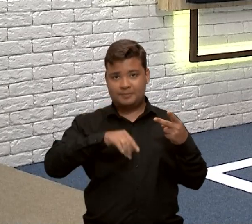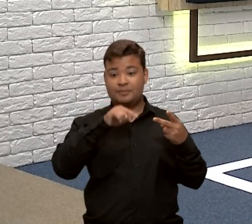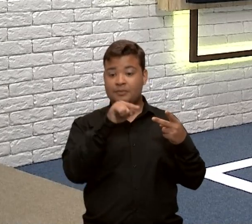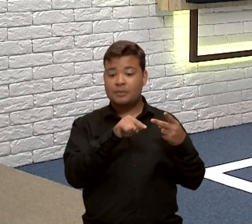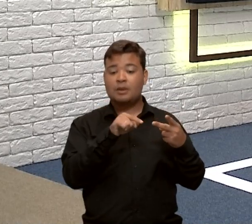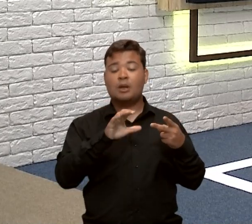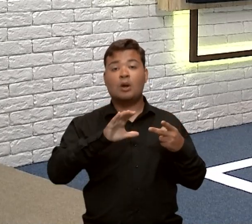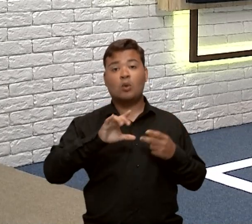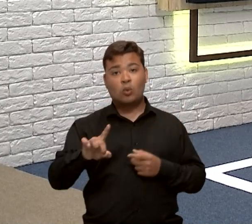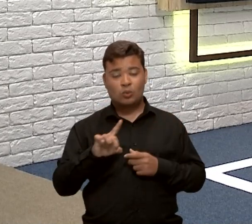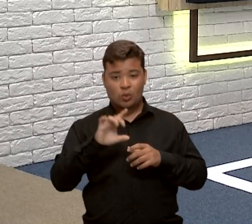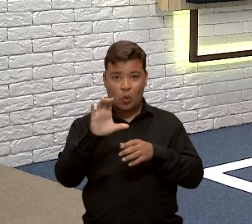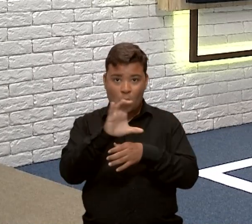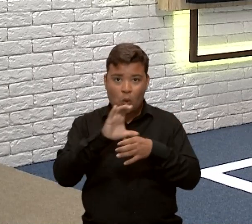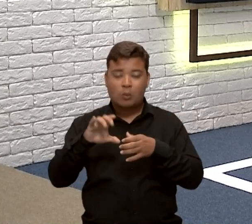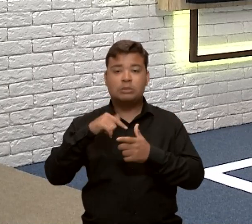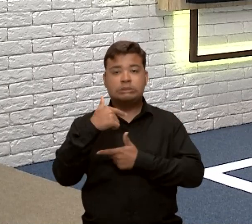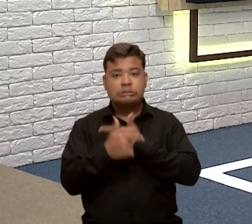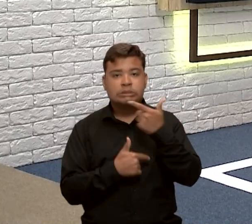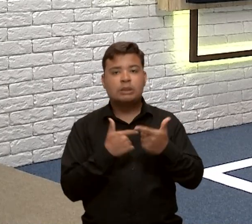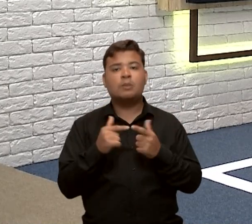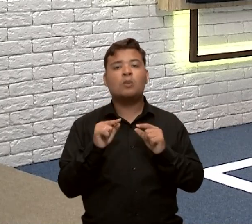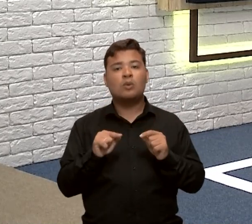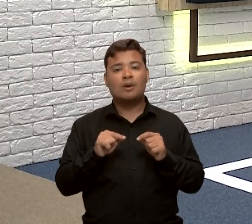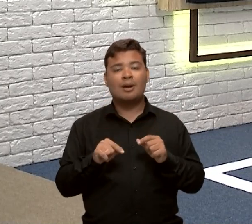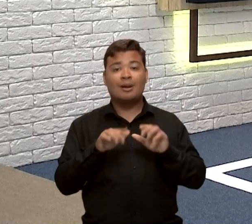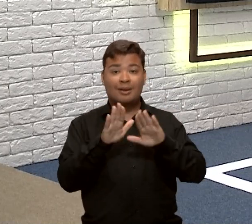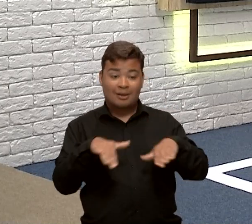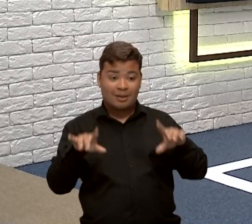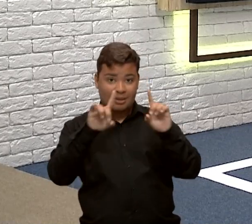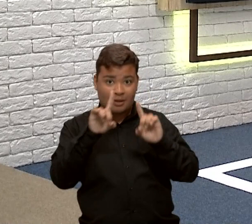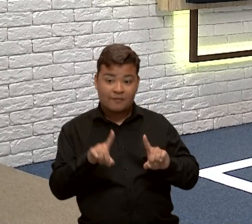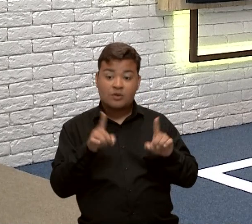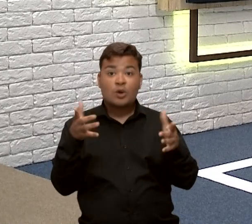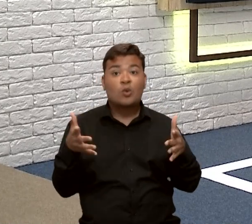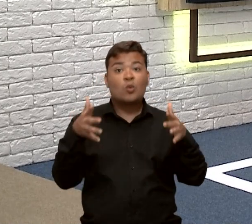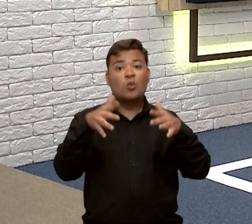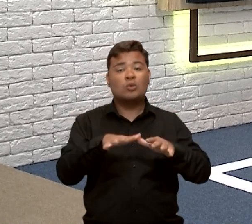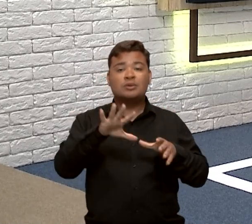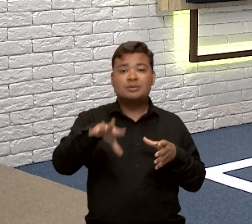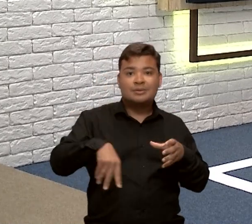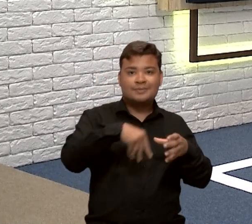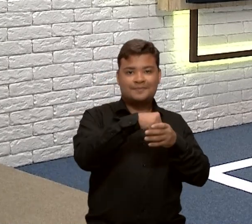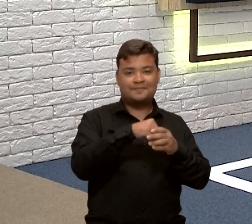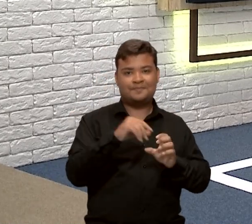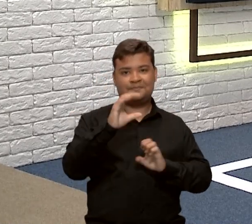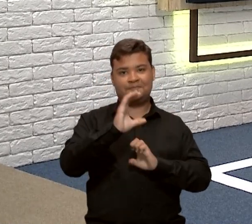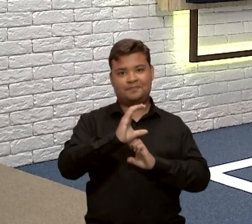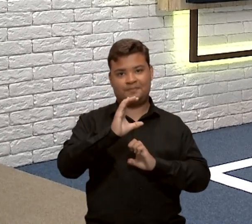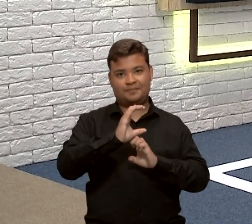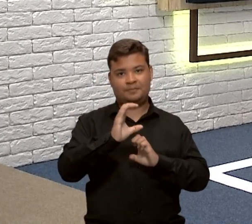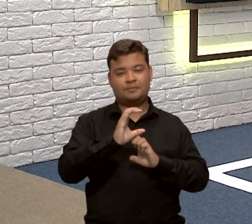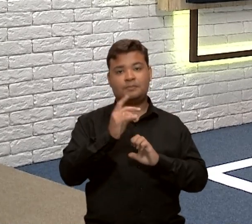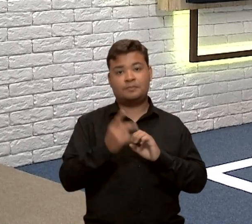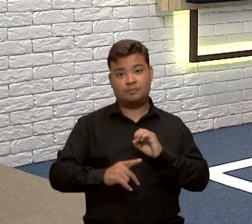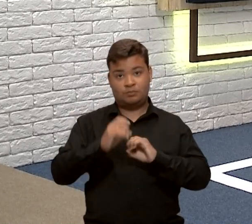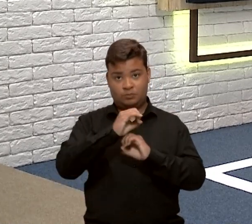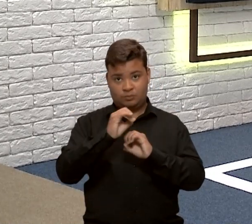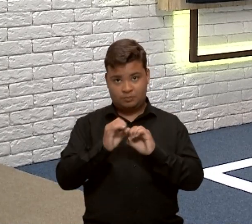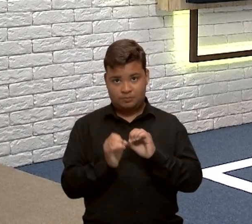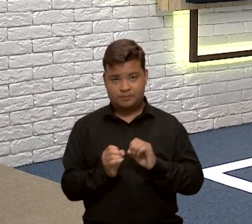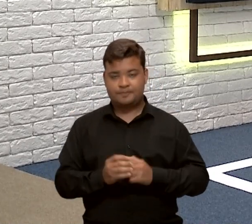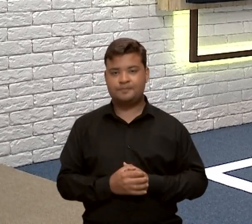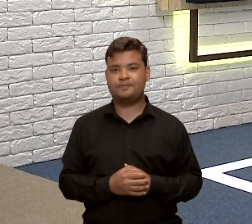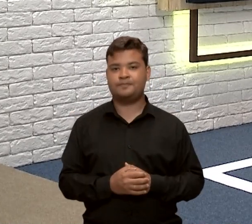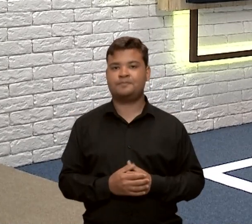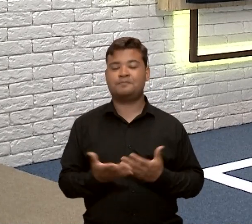da comissão que trabalha a inclusão de crianças com deficiência no Centro de Ensino e Pesquisa Aplicada à Educação, o CEPAI. E agora nós